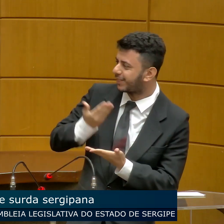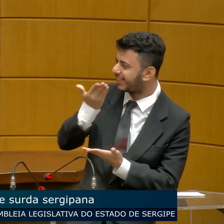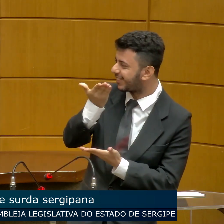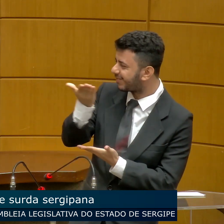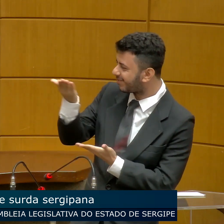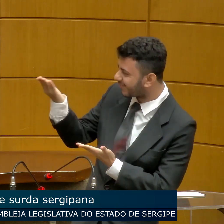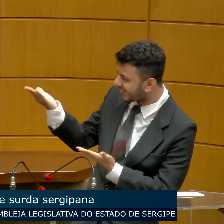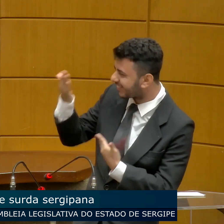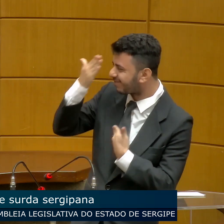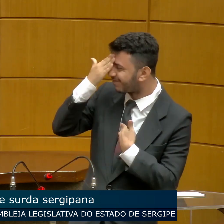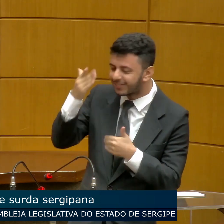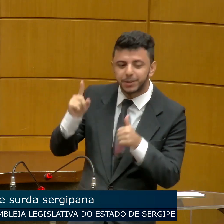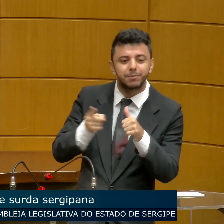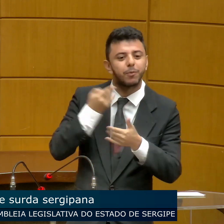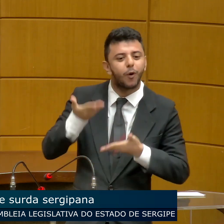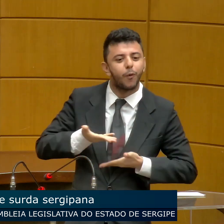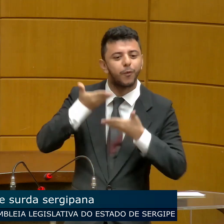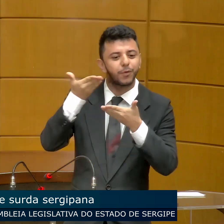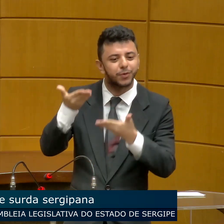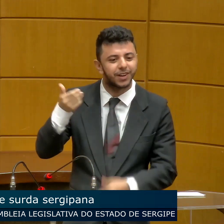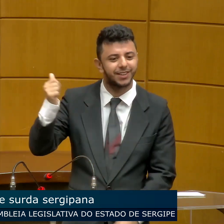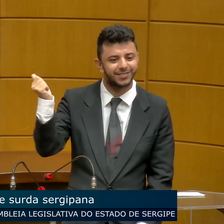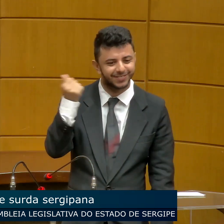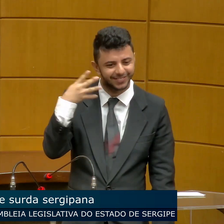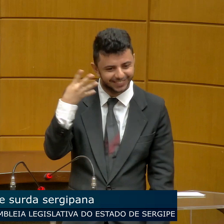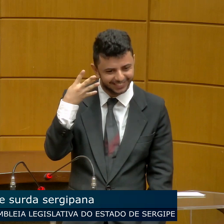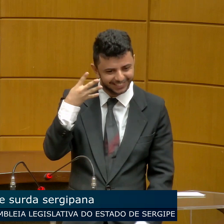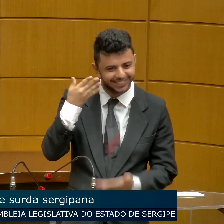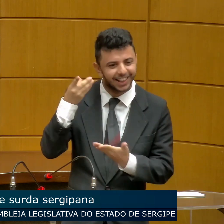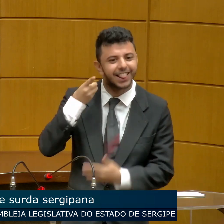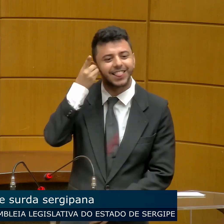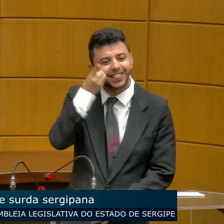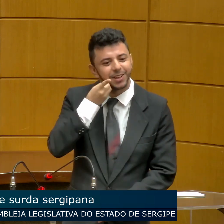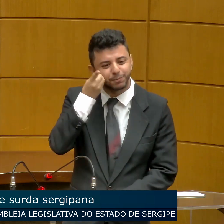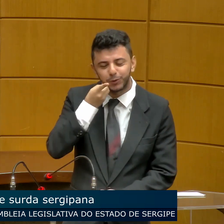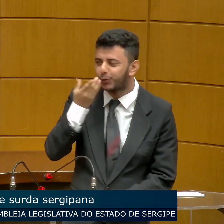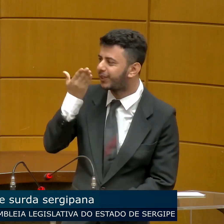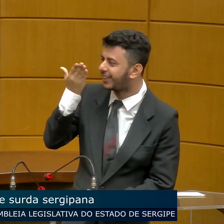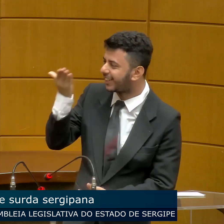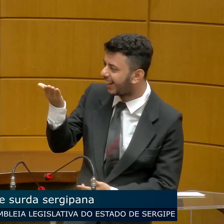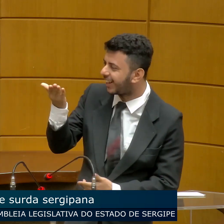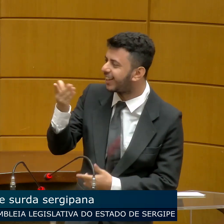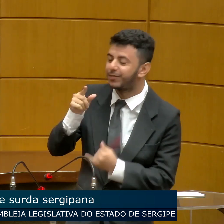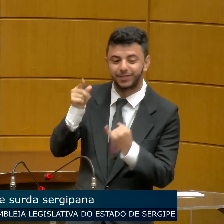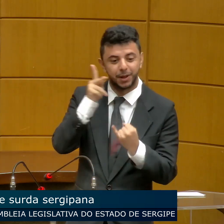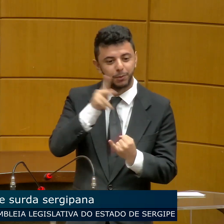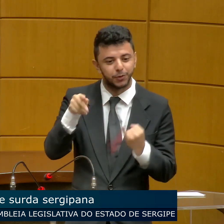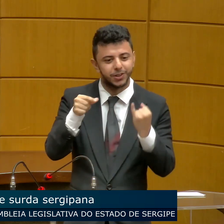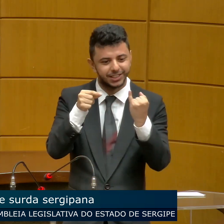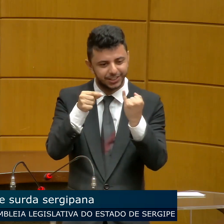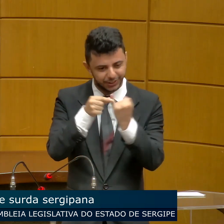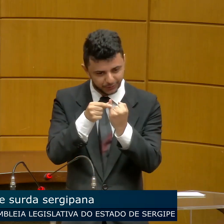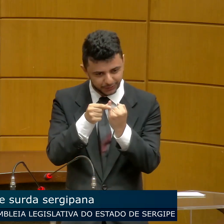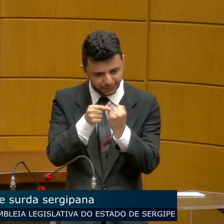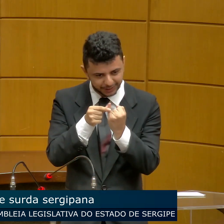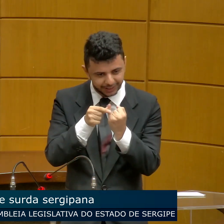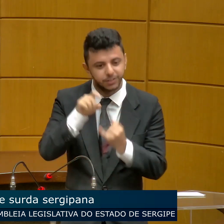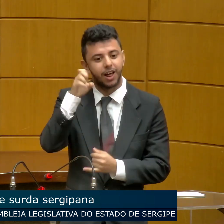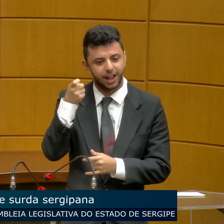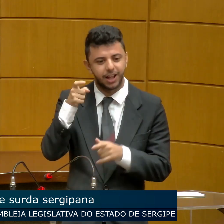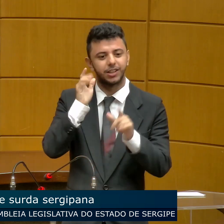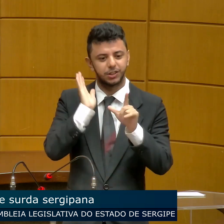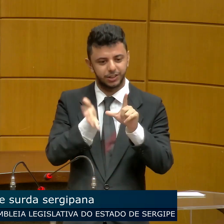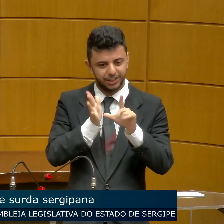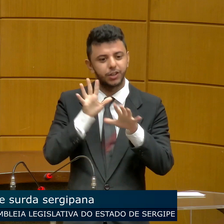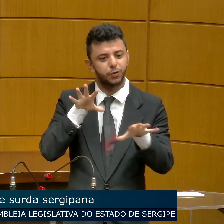da nossa luta, né? Estar aqui na presença de vocês, o convite da nossa deputada Linda Brasil, né?